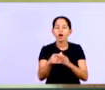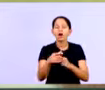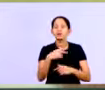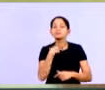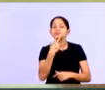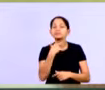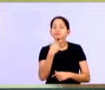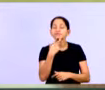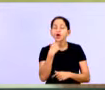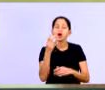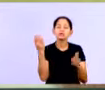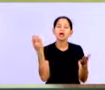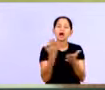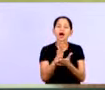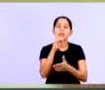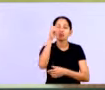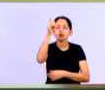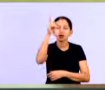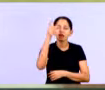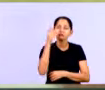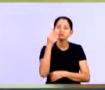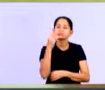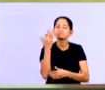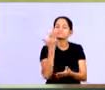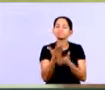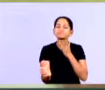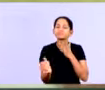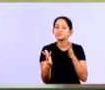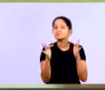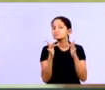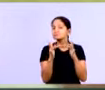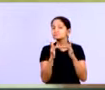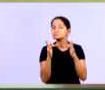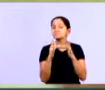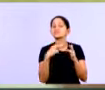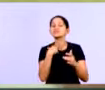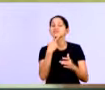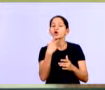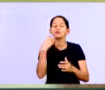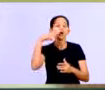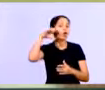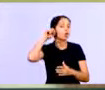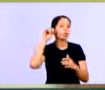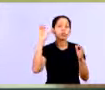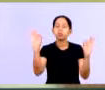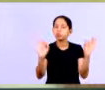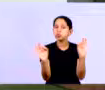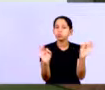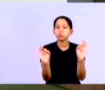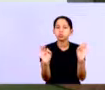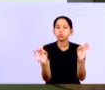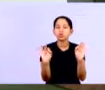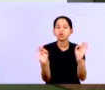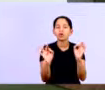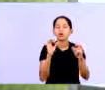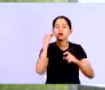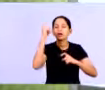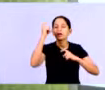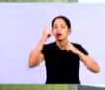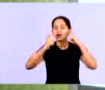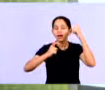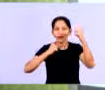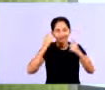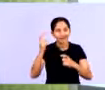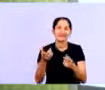estúdio pode conferir? Perderam a conexão? Parece que é a voz só, em Cacoal. Então não se preocupa, pessoal. Vou começar a fazer